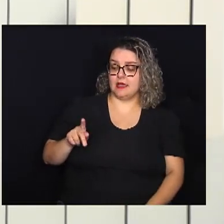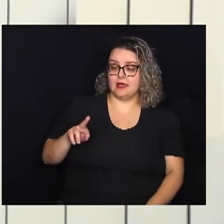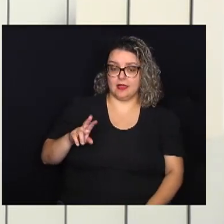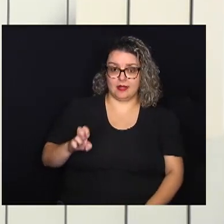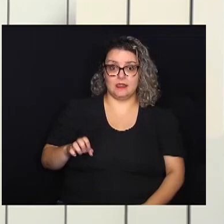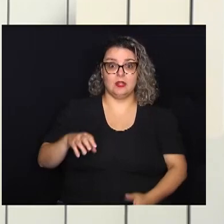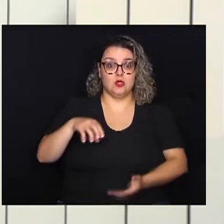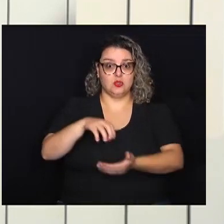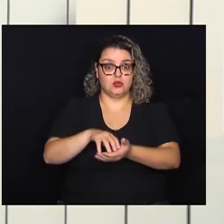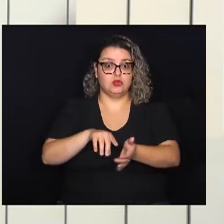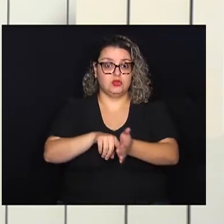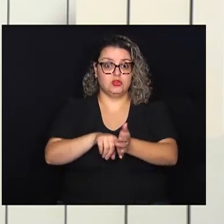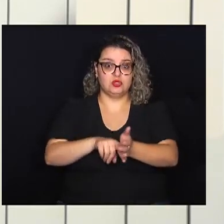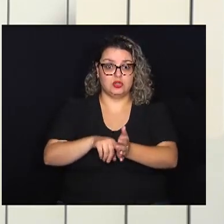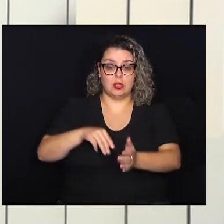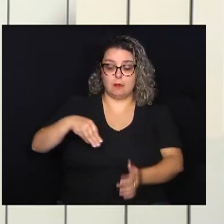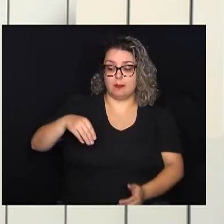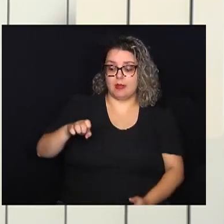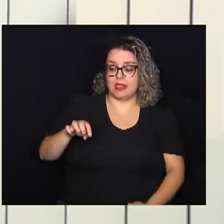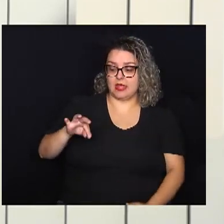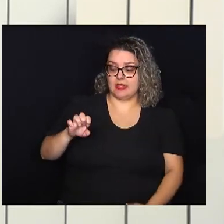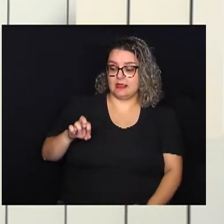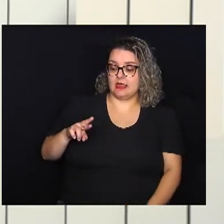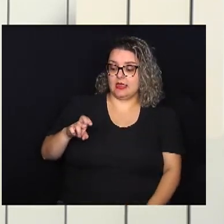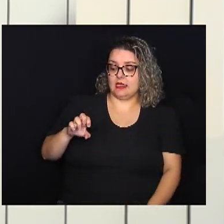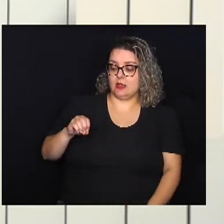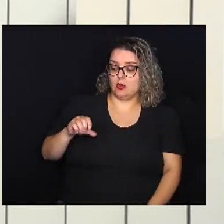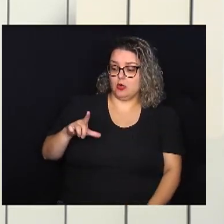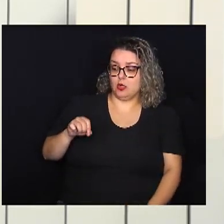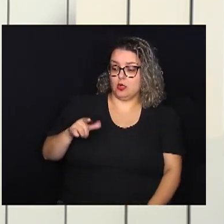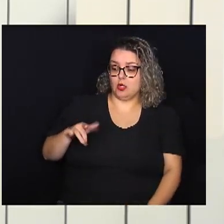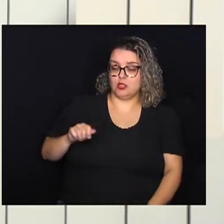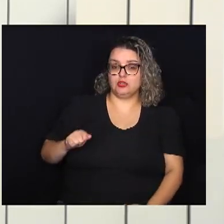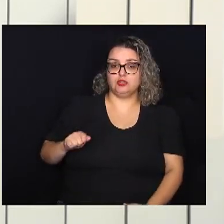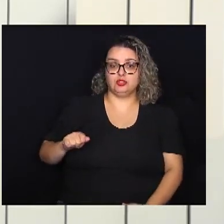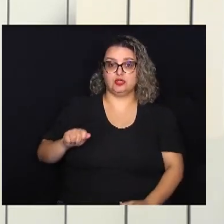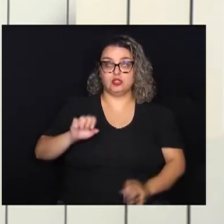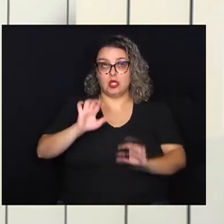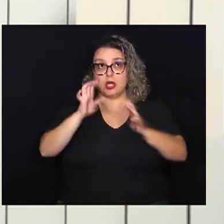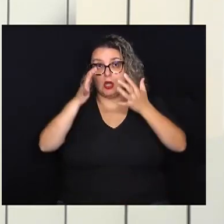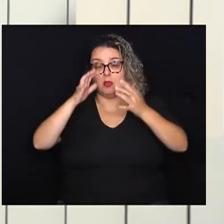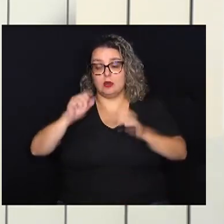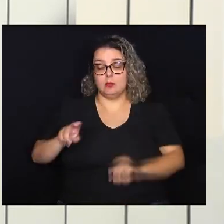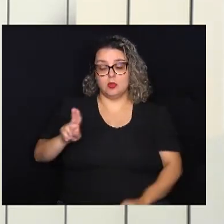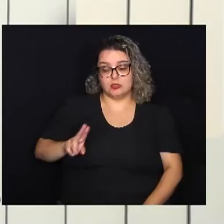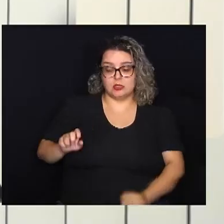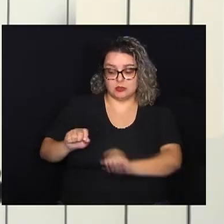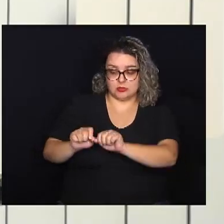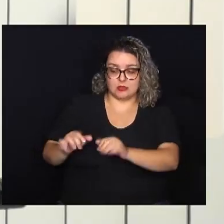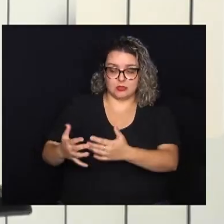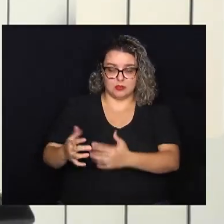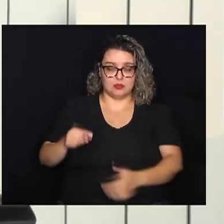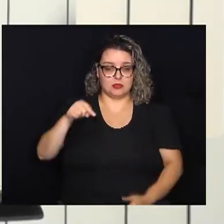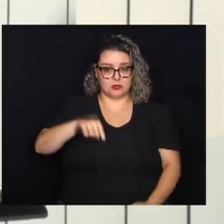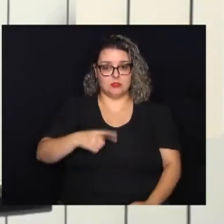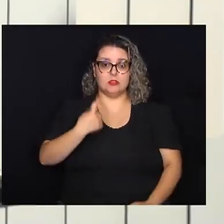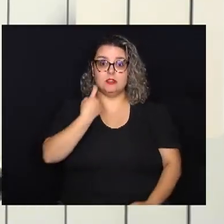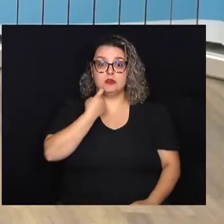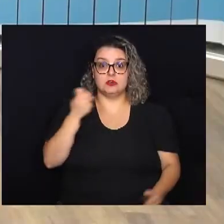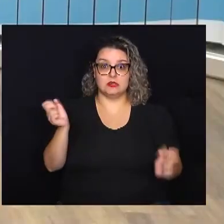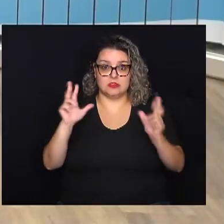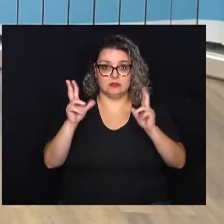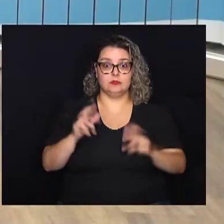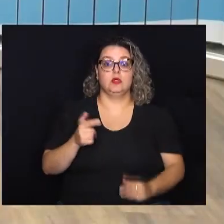centro de pesquisas meteorológicas e climáticas aplicadas a agricultura a previsão para essa sexta-feira atenção